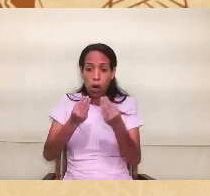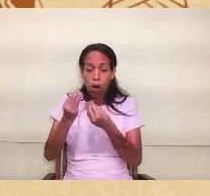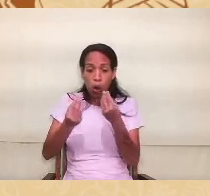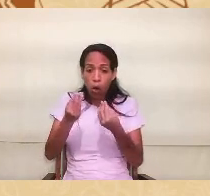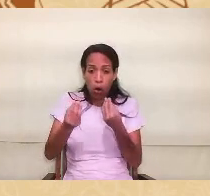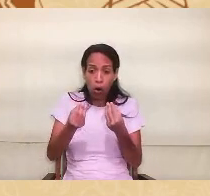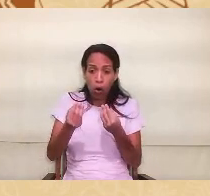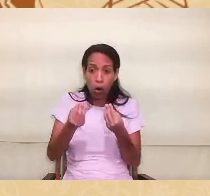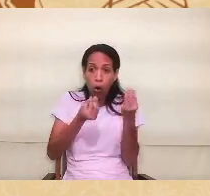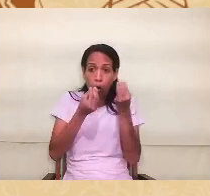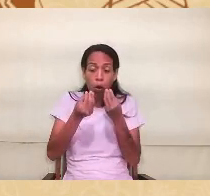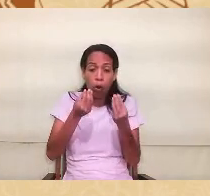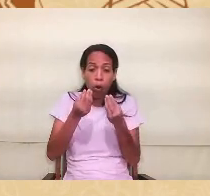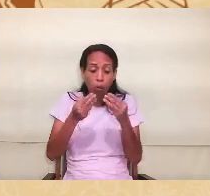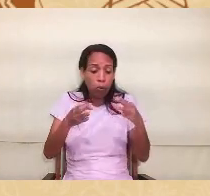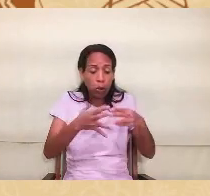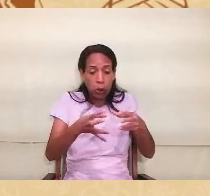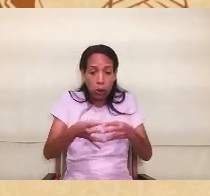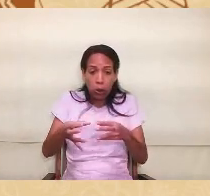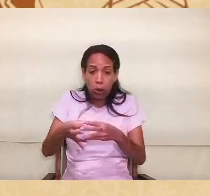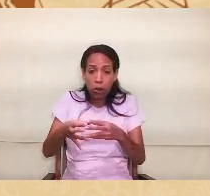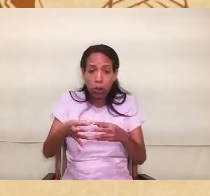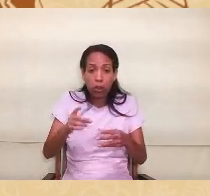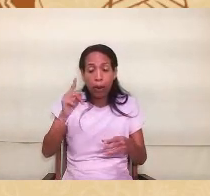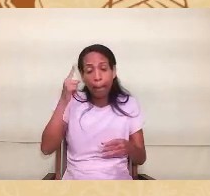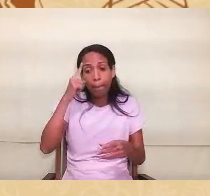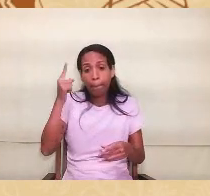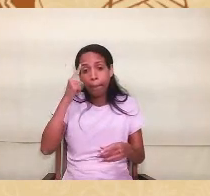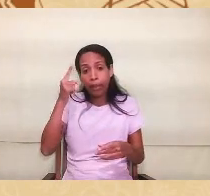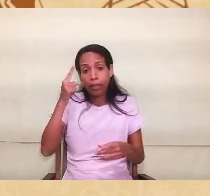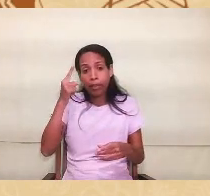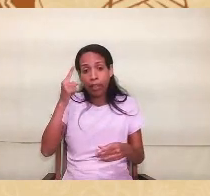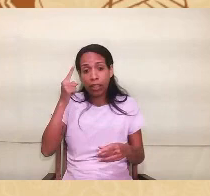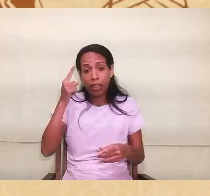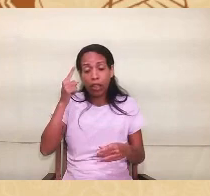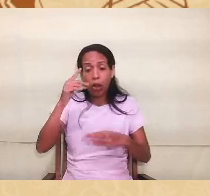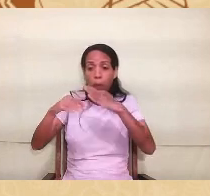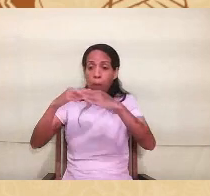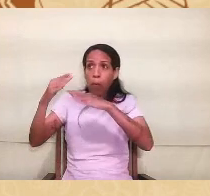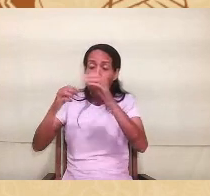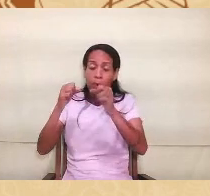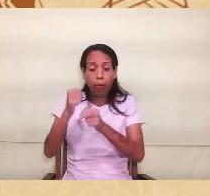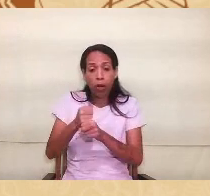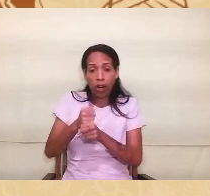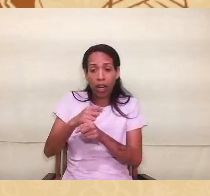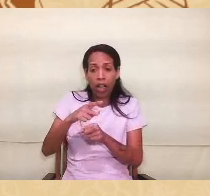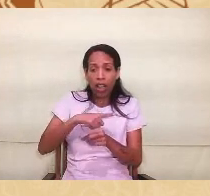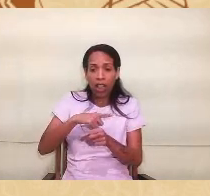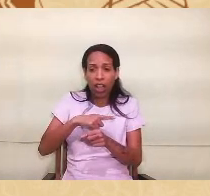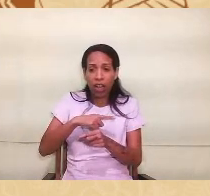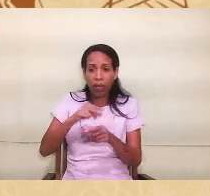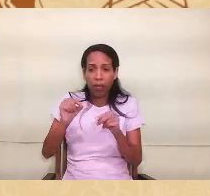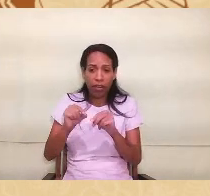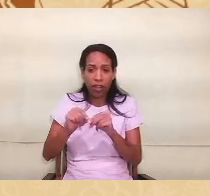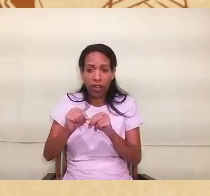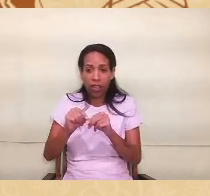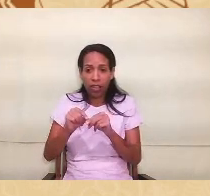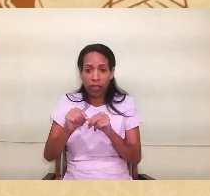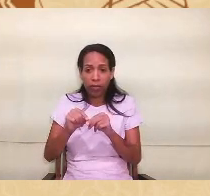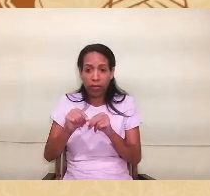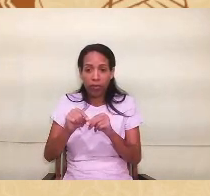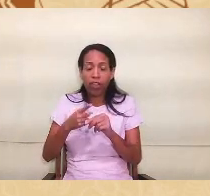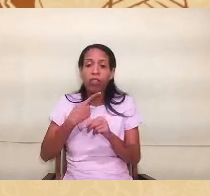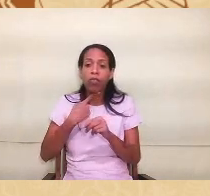que a gente concilia essas lógicas, pensando assim para os próximos anos que a gente tem de luta e de desejo de